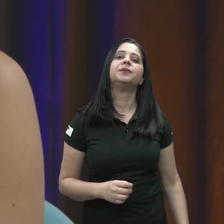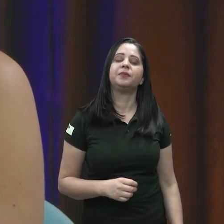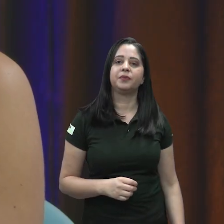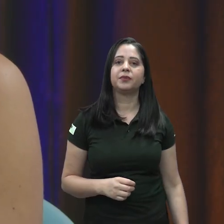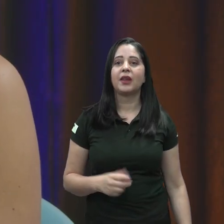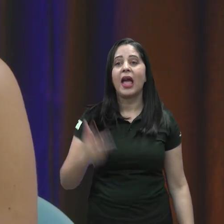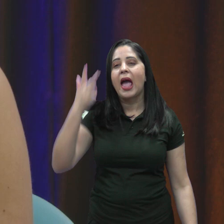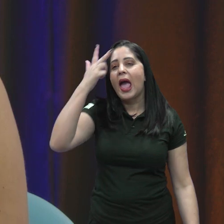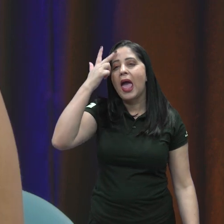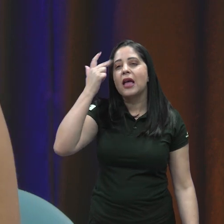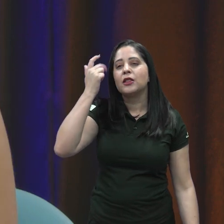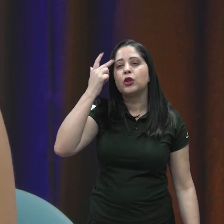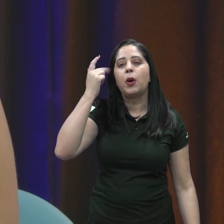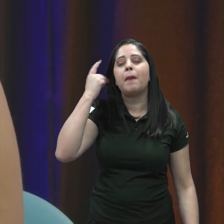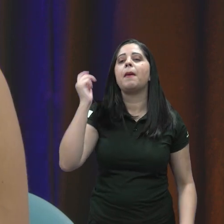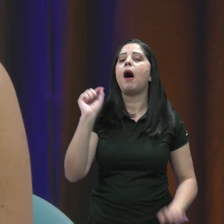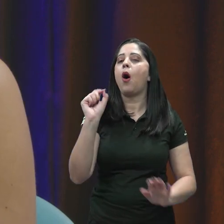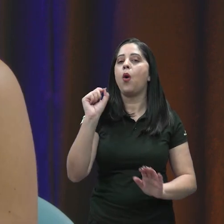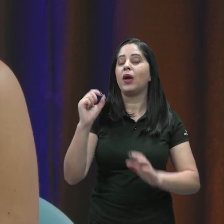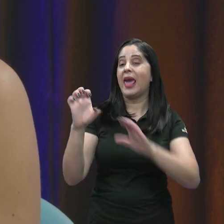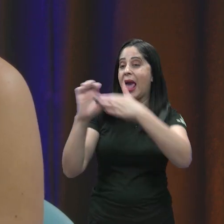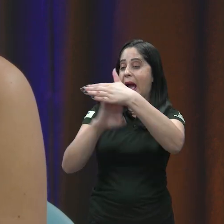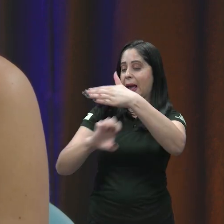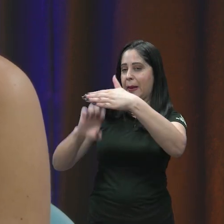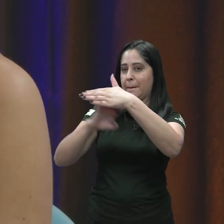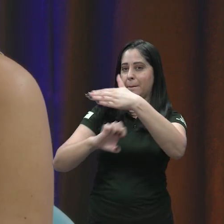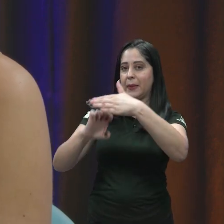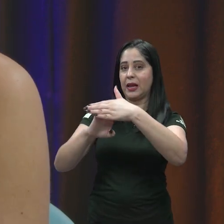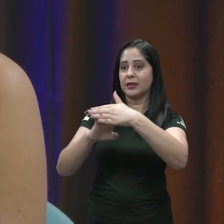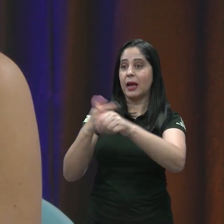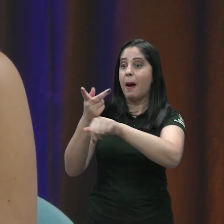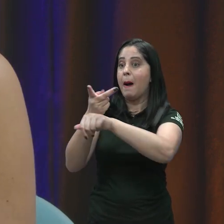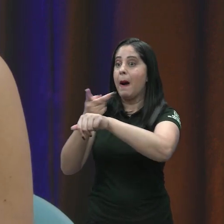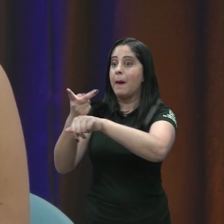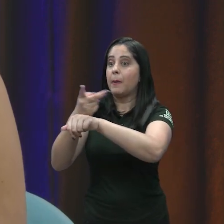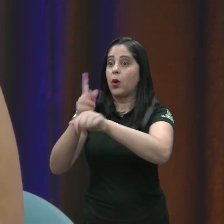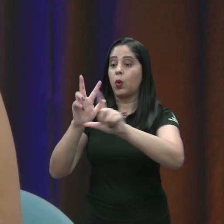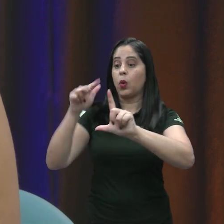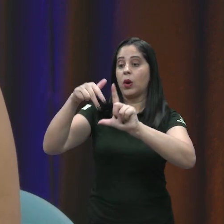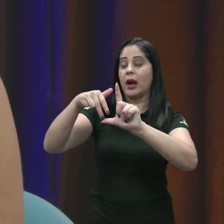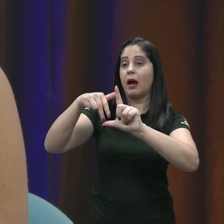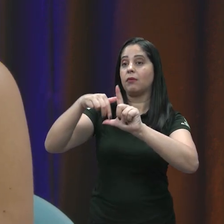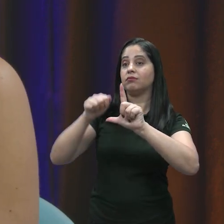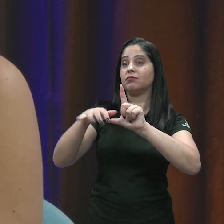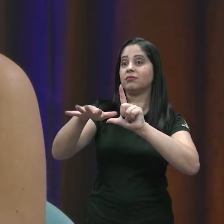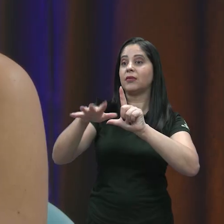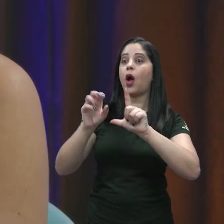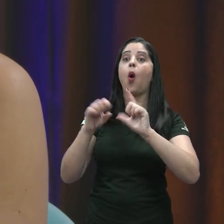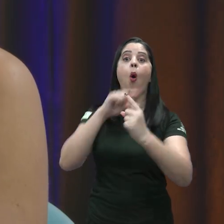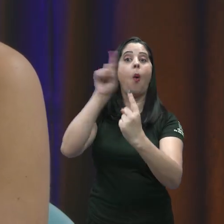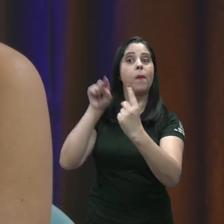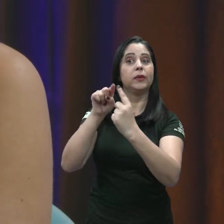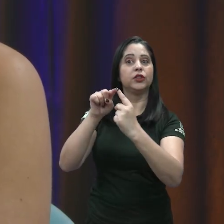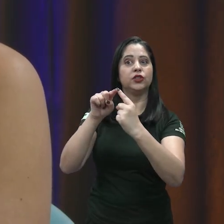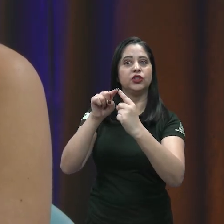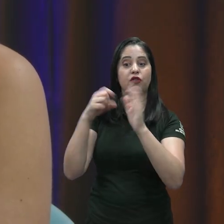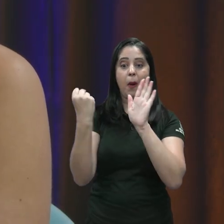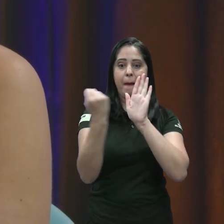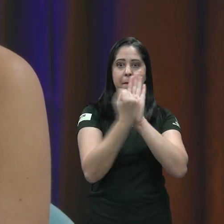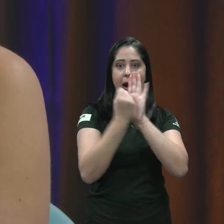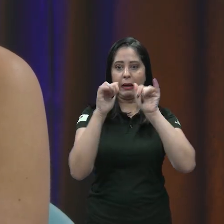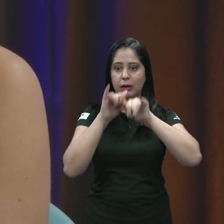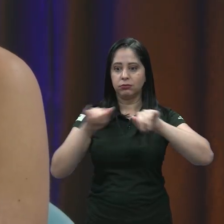super natural hoje as marcas buscarem influenciadores para viralizar os seus produtos, né? Então, qual dica você daria para quem